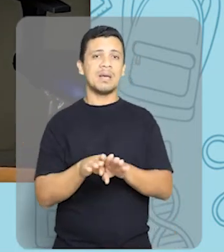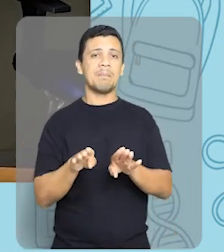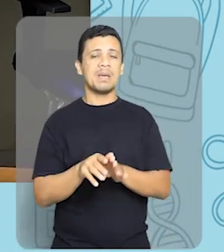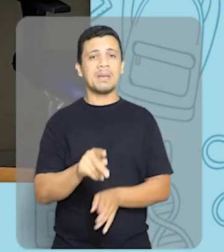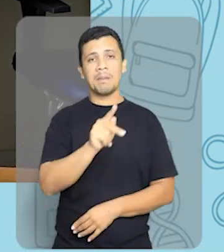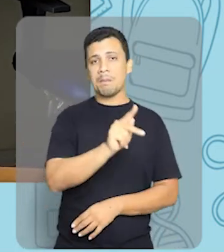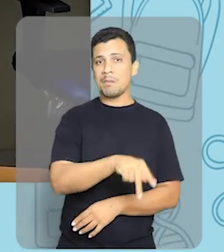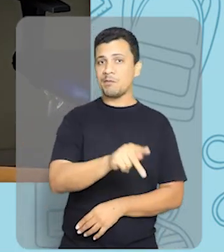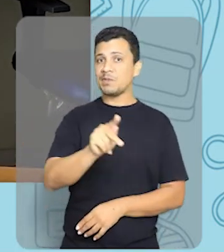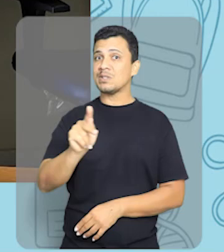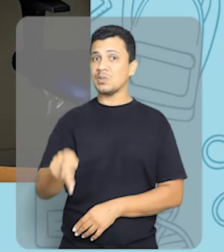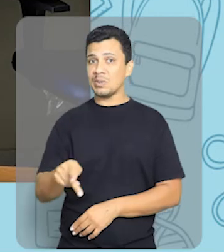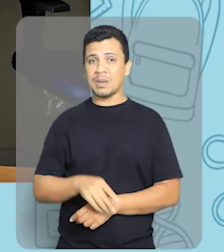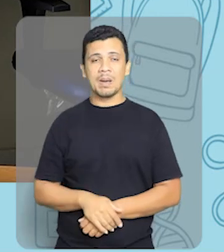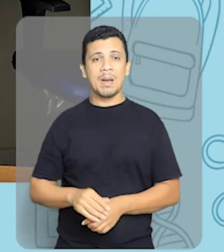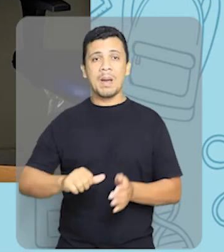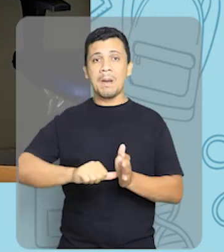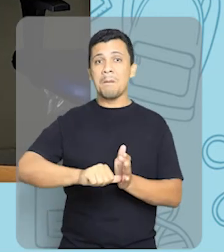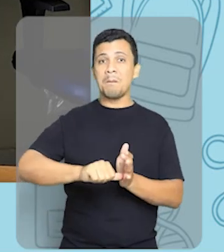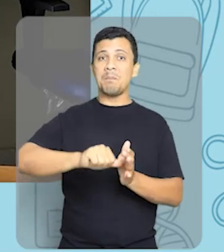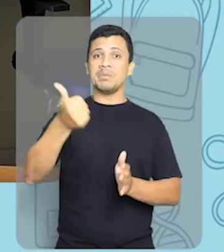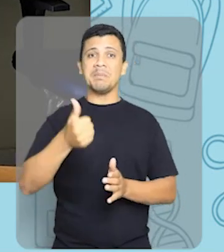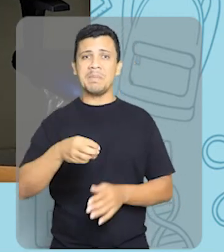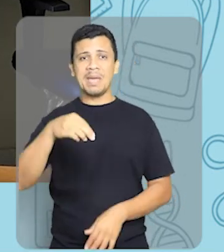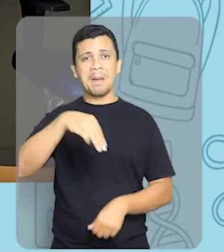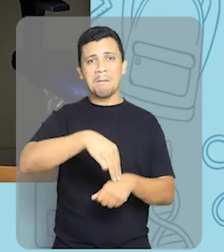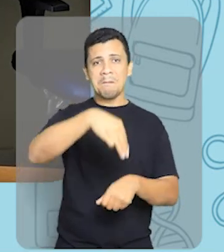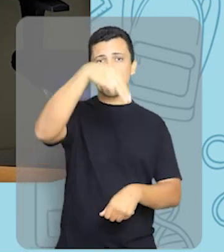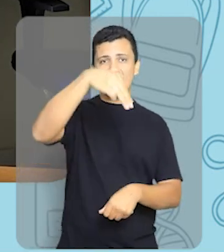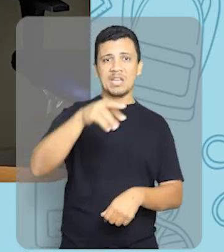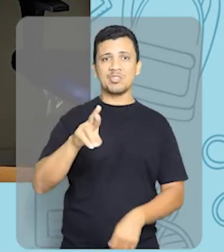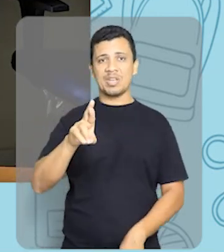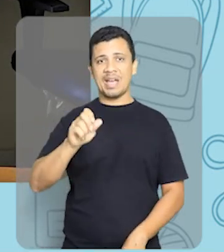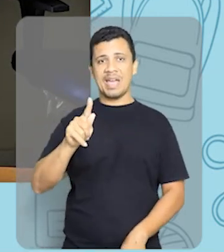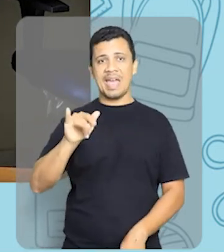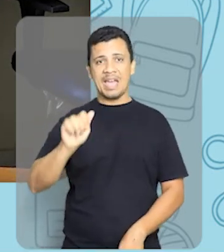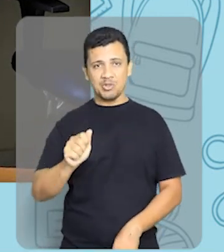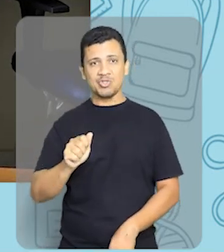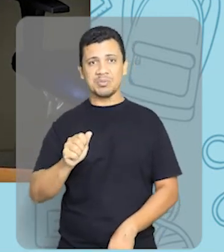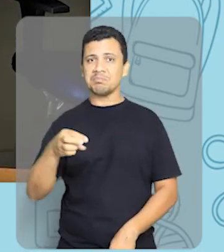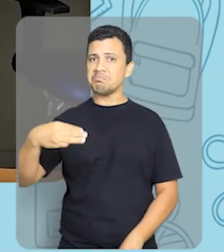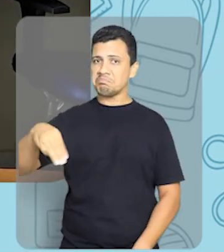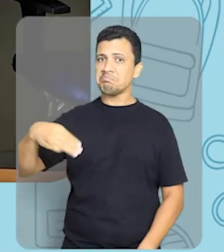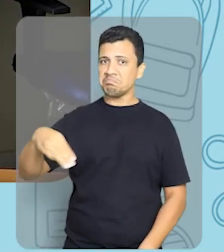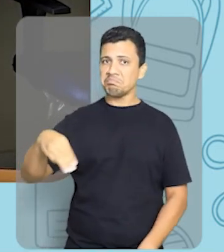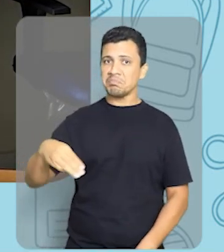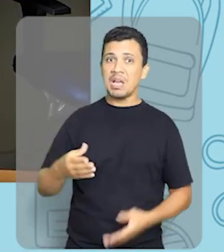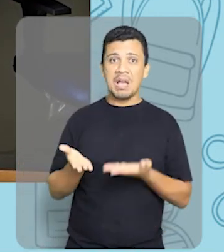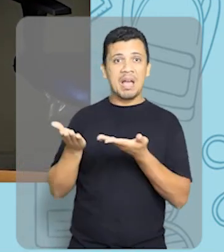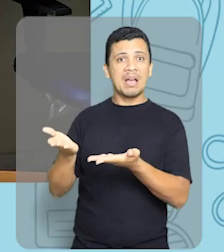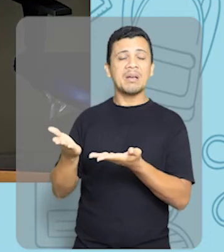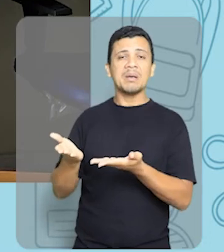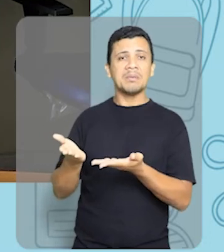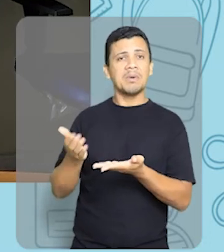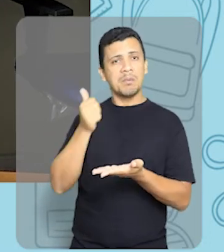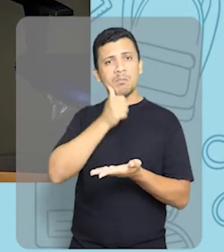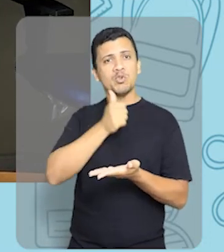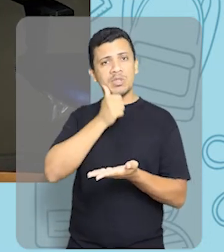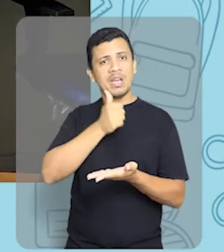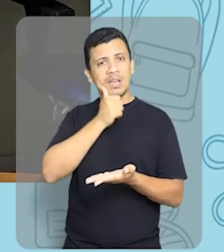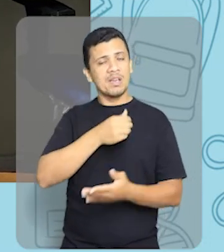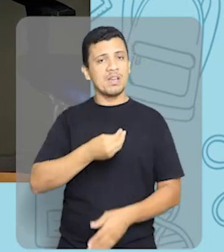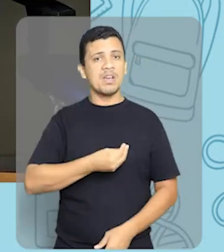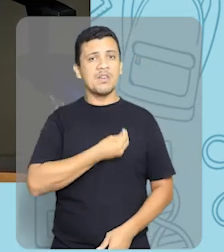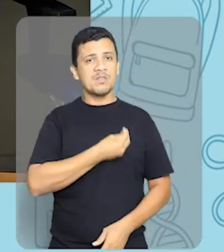Ela é também considerada a primeira mestra régia do Maranhão. Firmina é uma mulher que, apesar de ter vivido